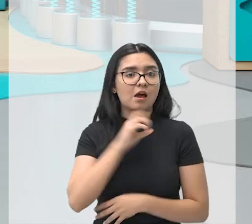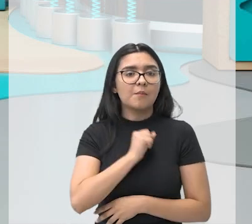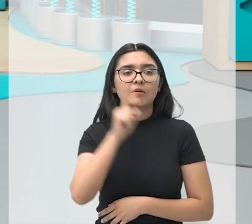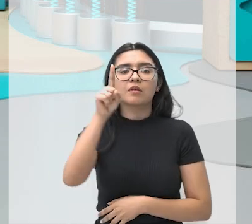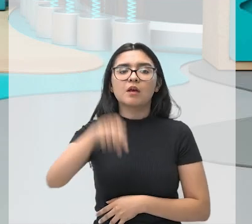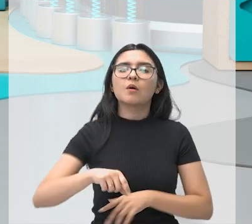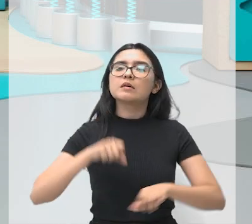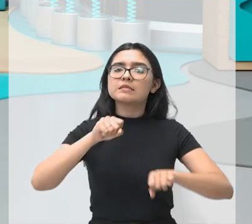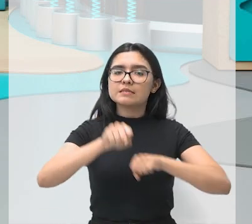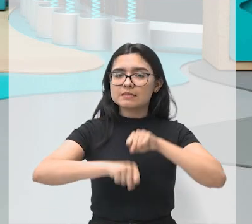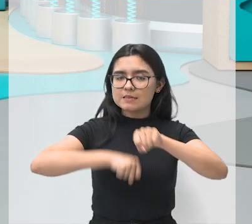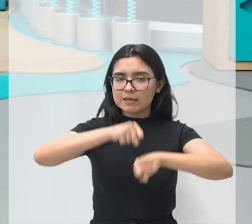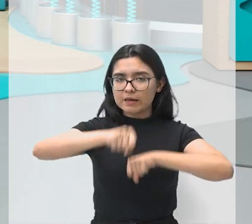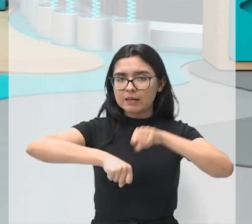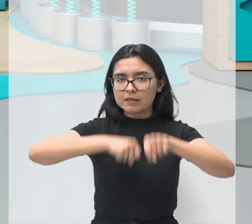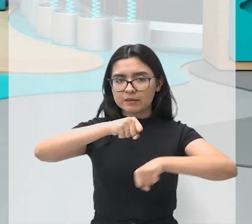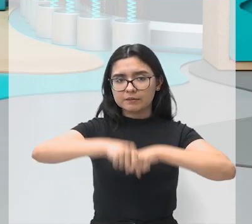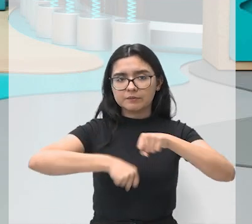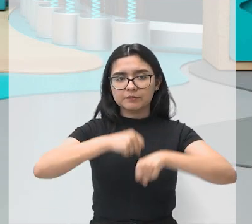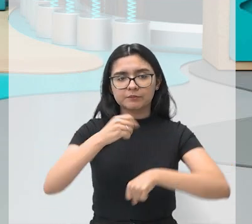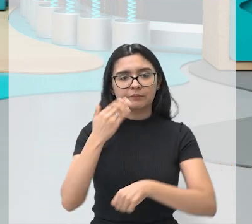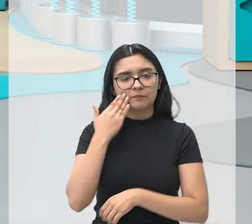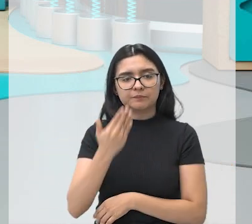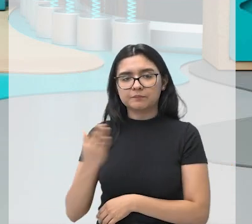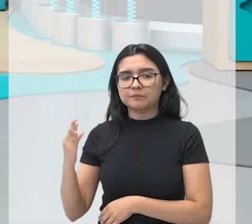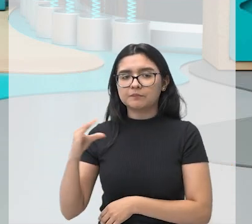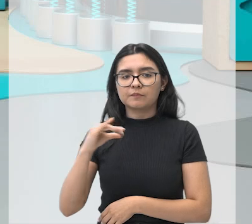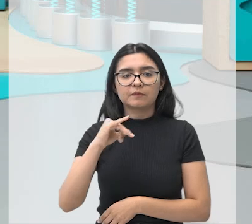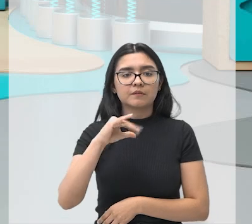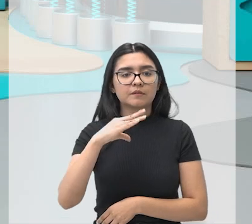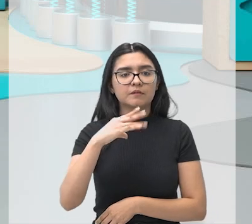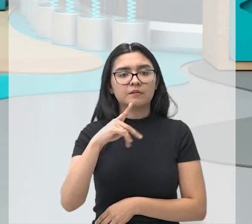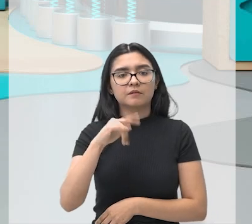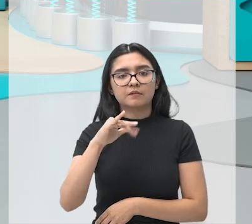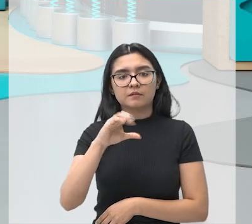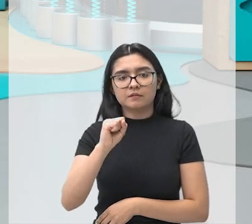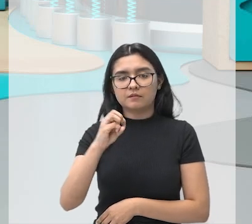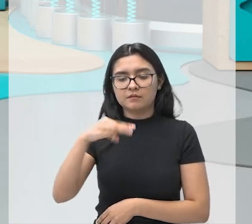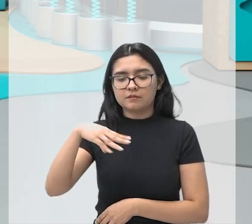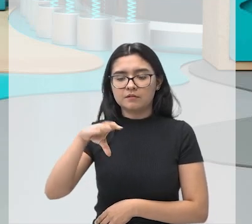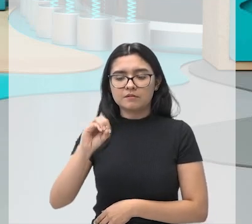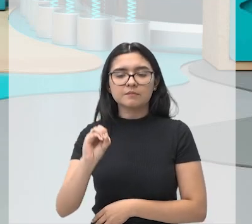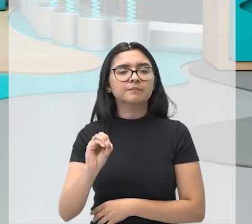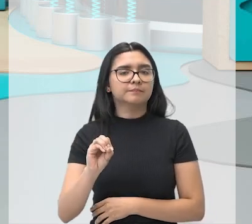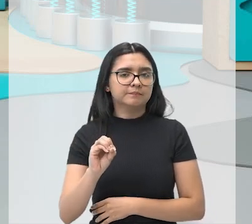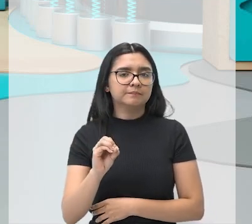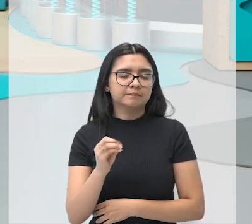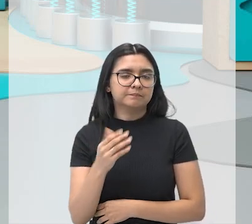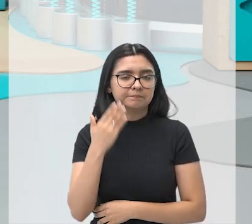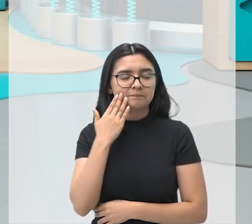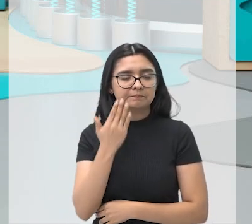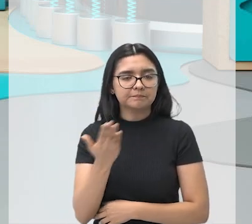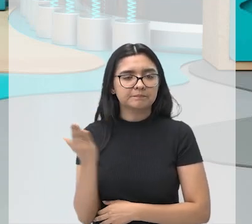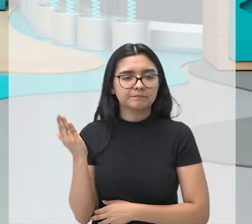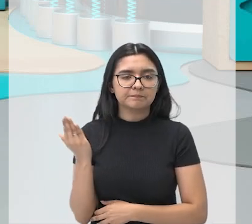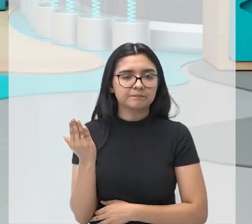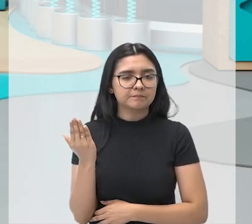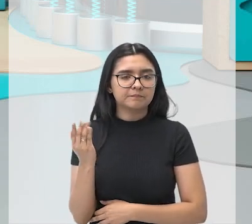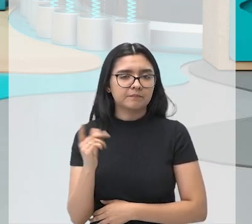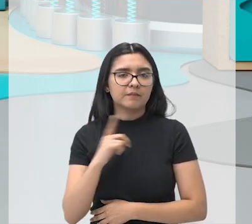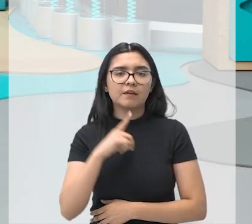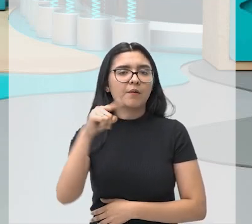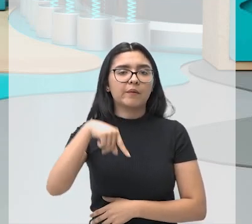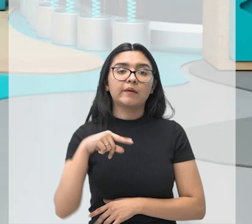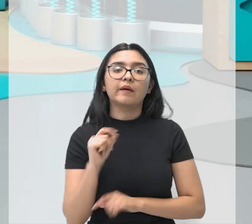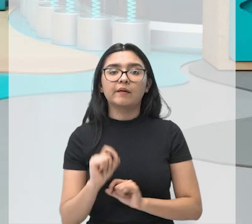ciclismo, né? O nome já não permite a gente pensar em outras possibilidades, senão o de